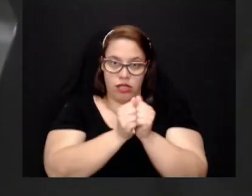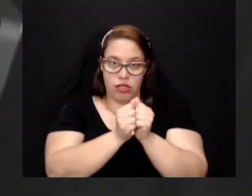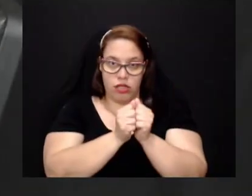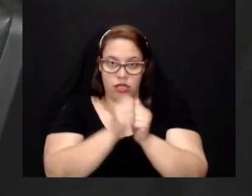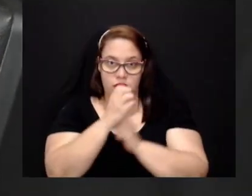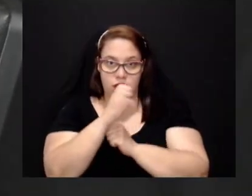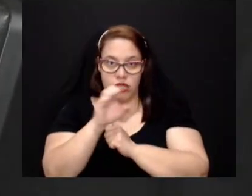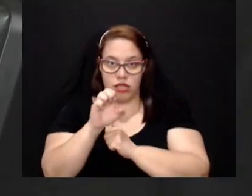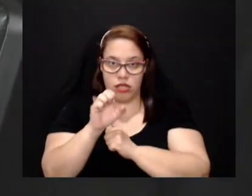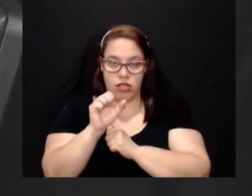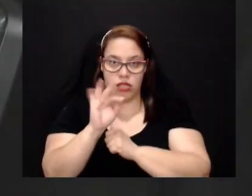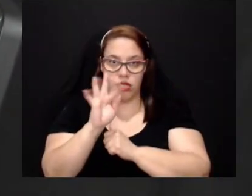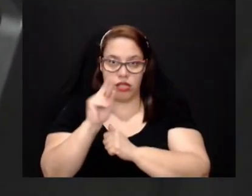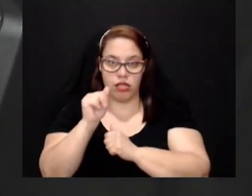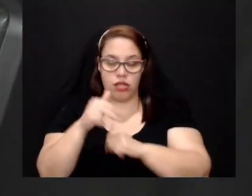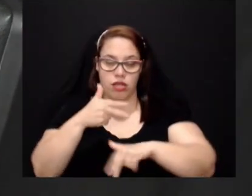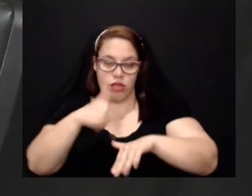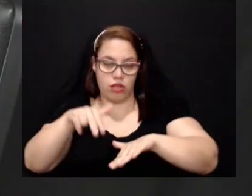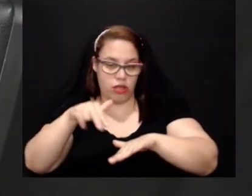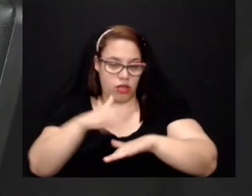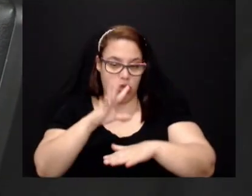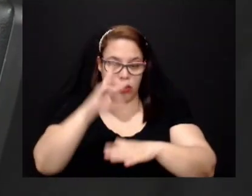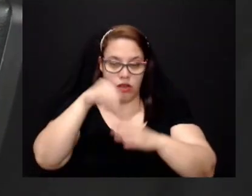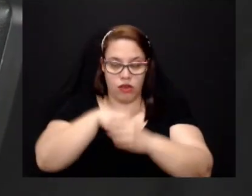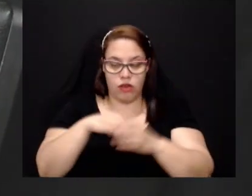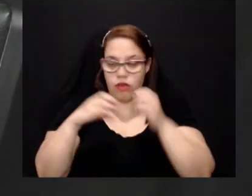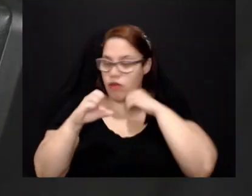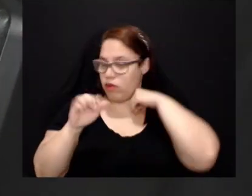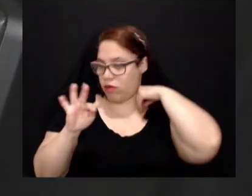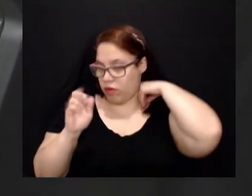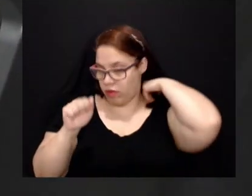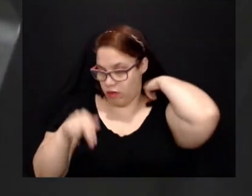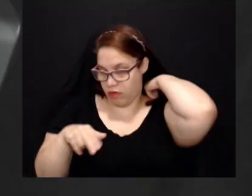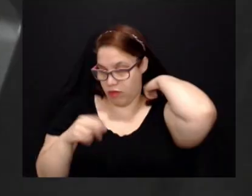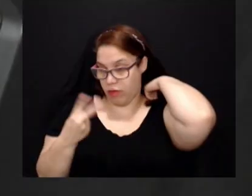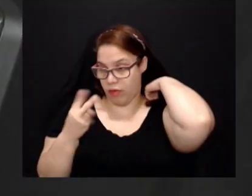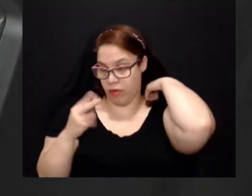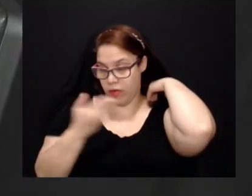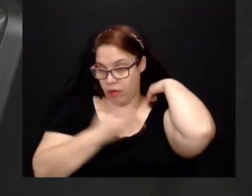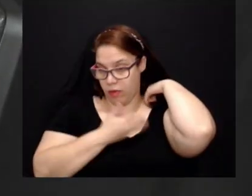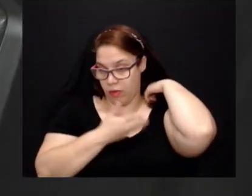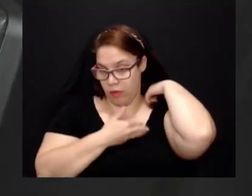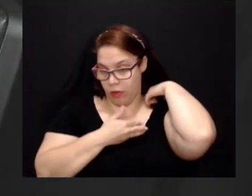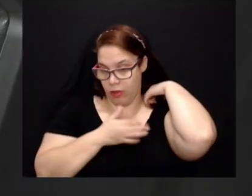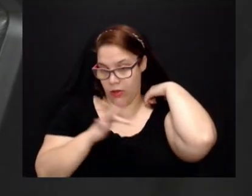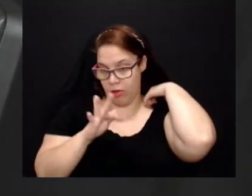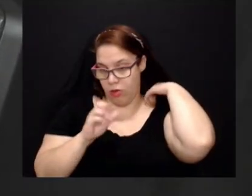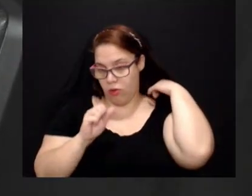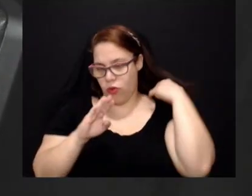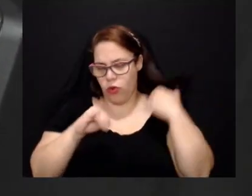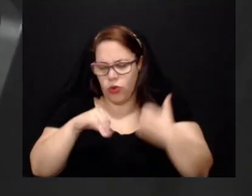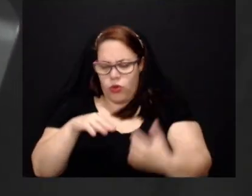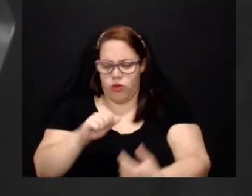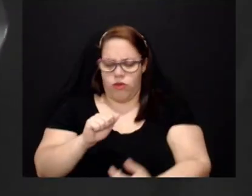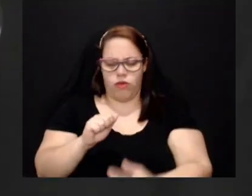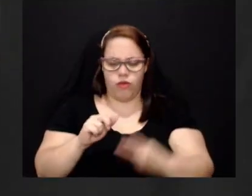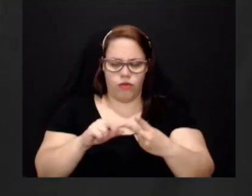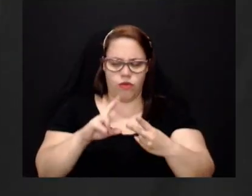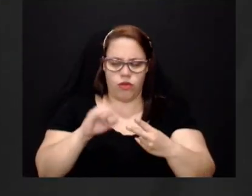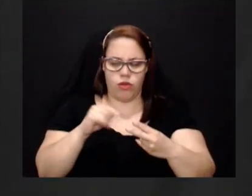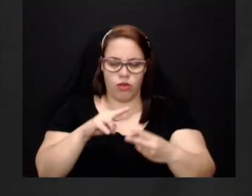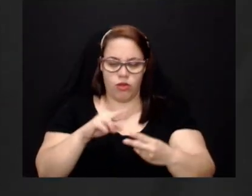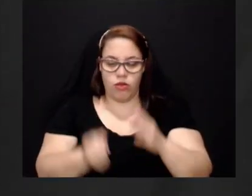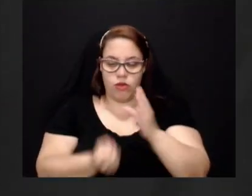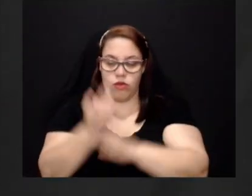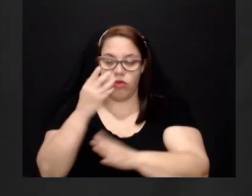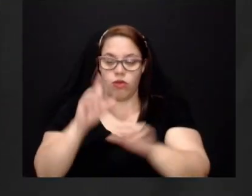hip hop, porque dentro do Cefam, eu e mais 2 amigas, Fabiana e Roberta, nós fundamos o primeiro grupo